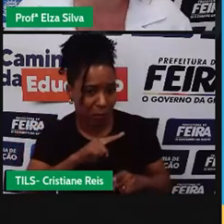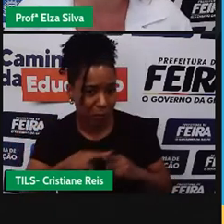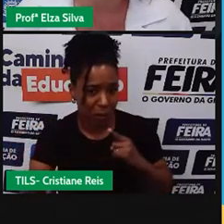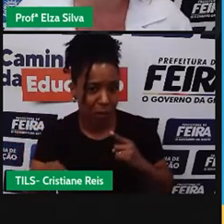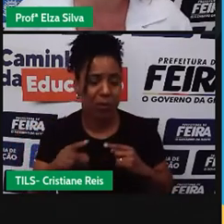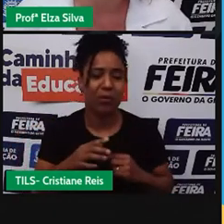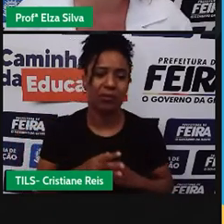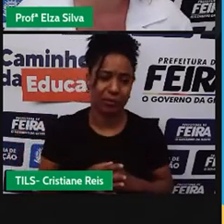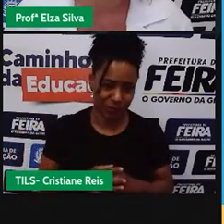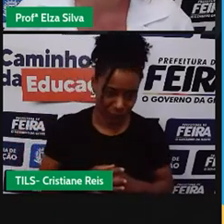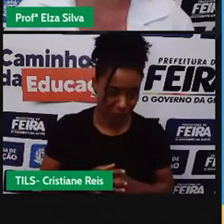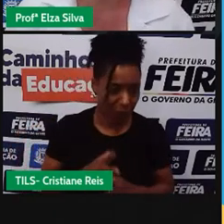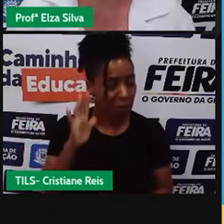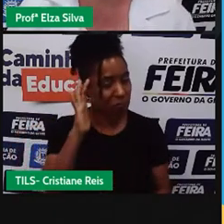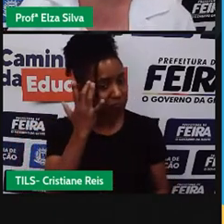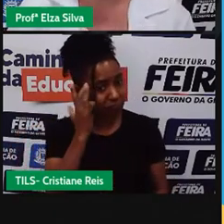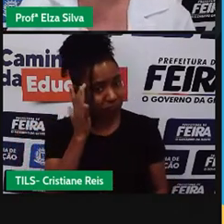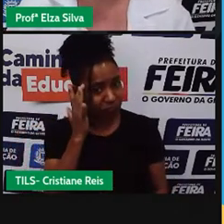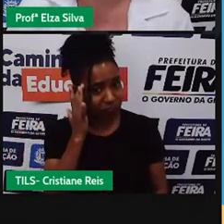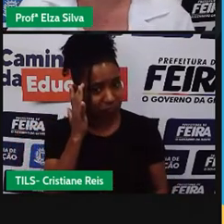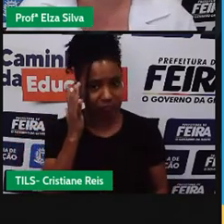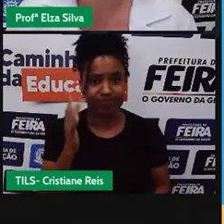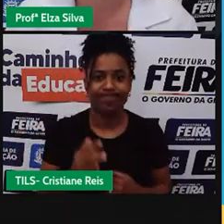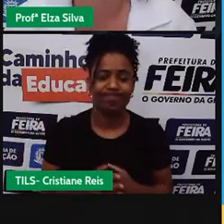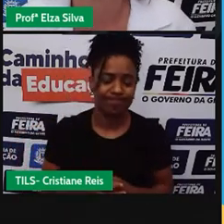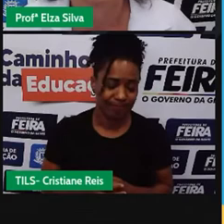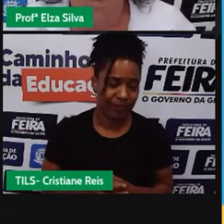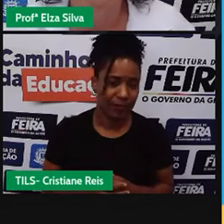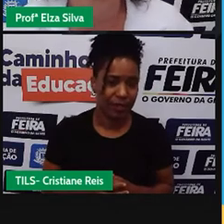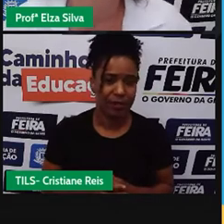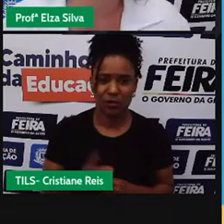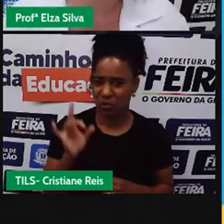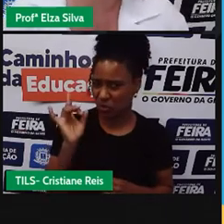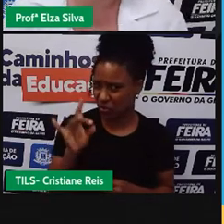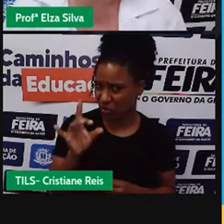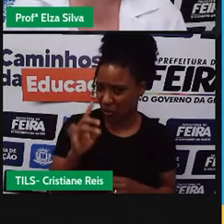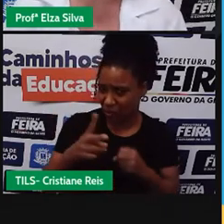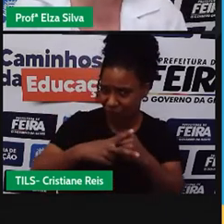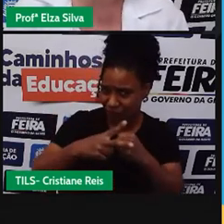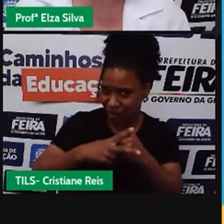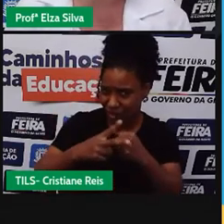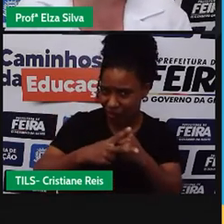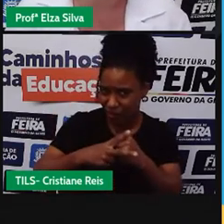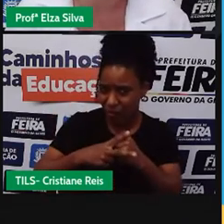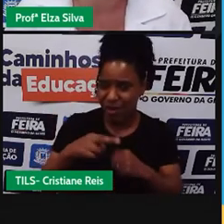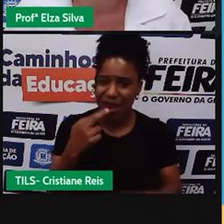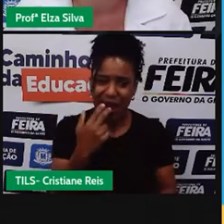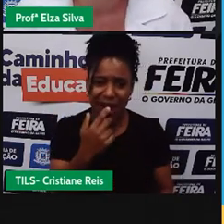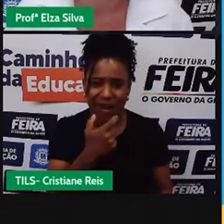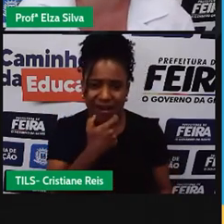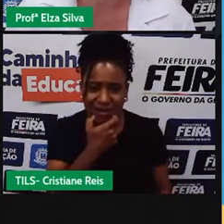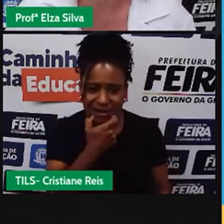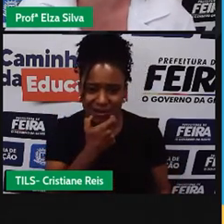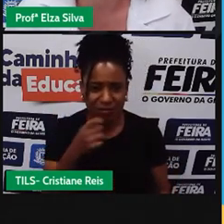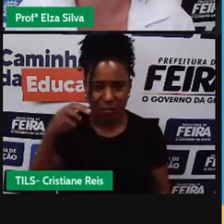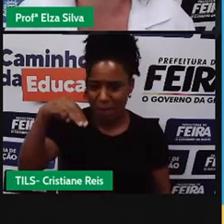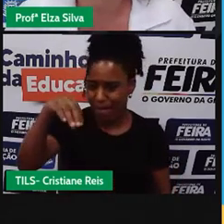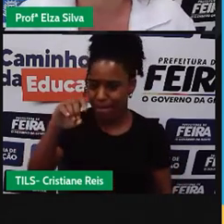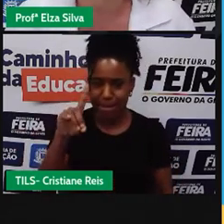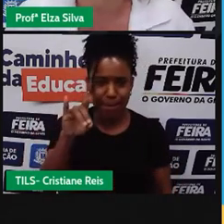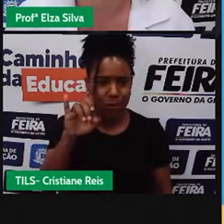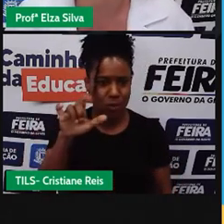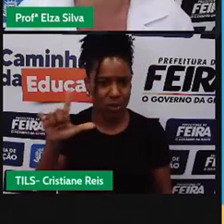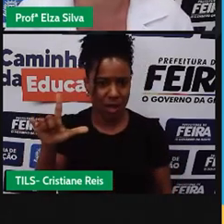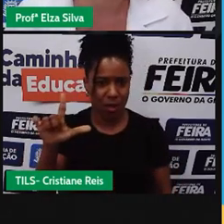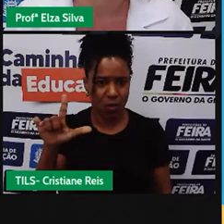dedução. E só existe esse verbo modal da língua inglesa? Não. Existem